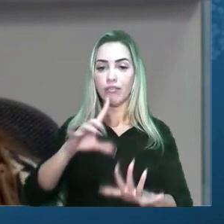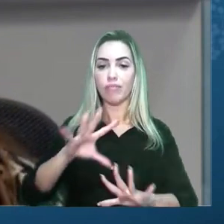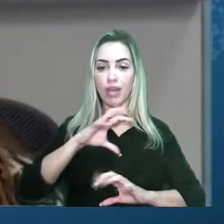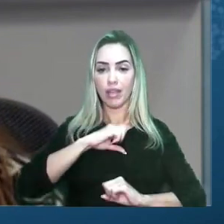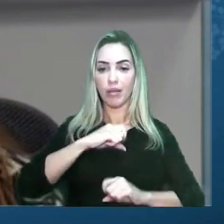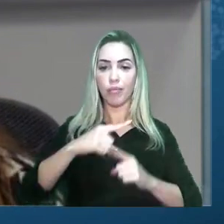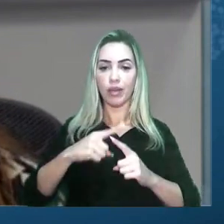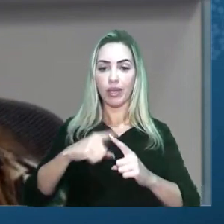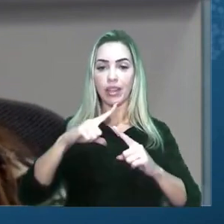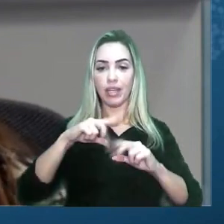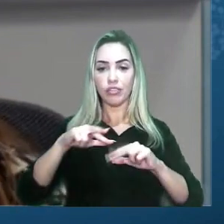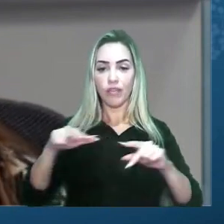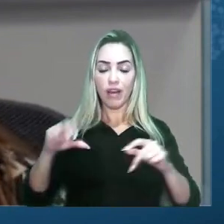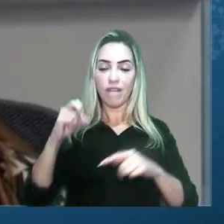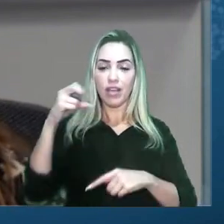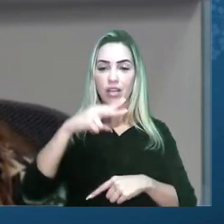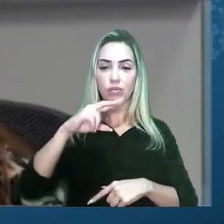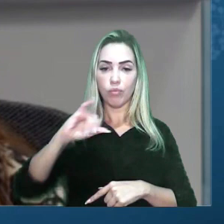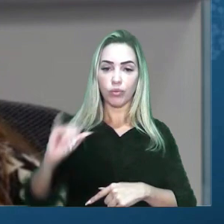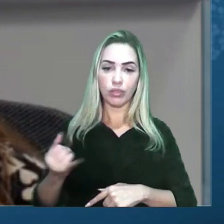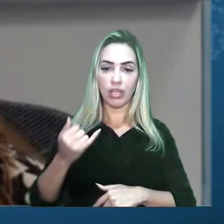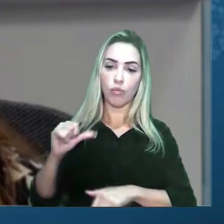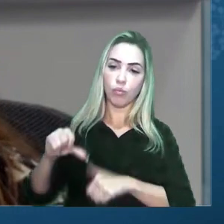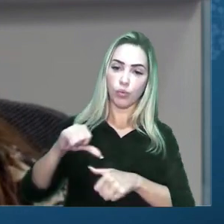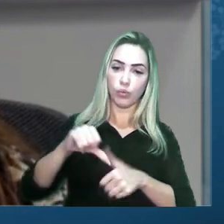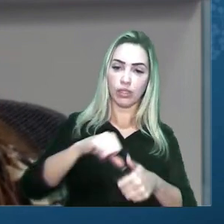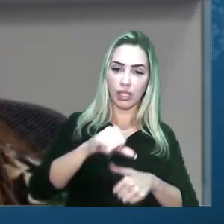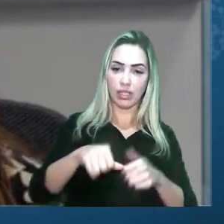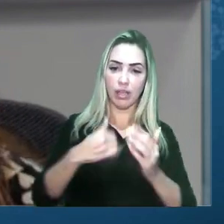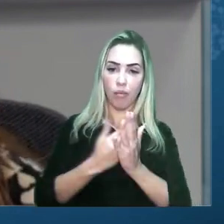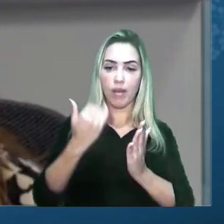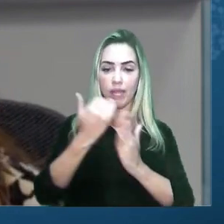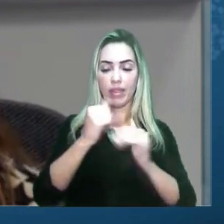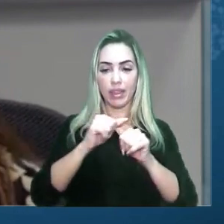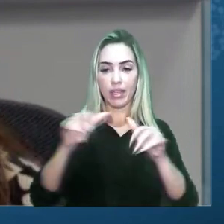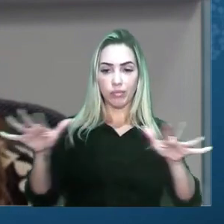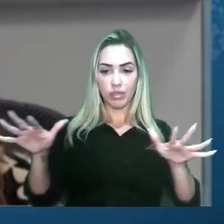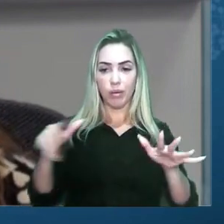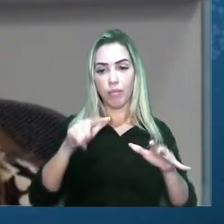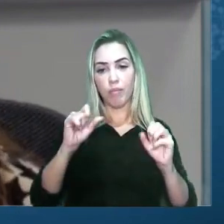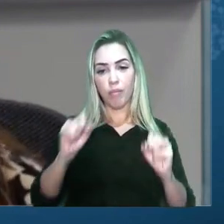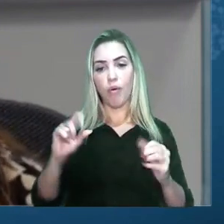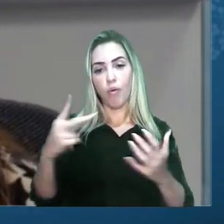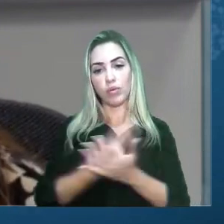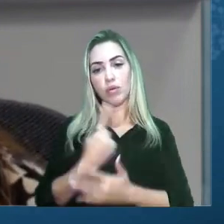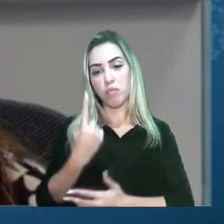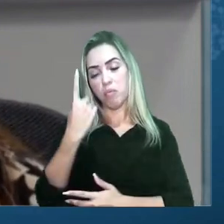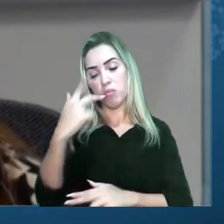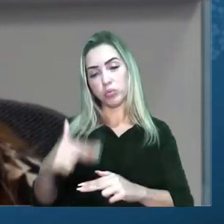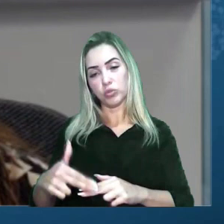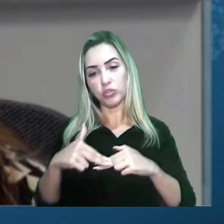ao vírus uma oportunidade de mudar e aumentar a transmissão. Isso pode ser uma das causas